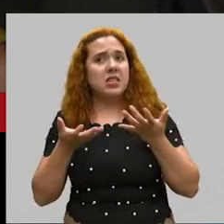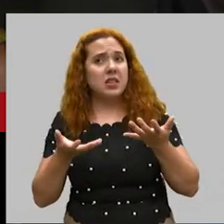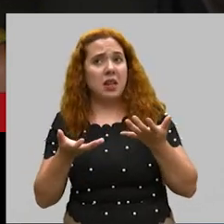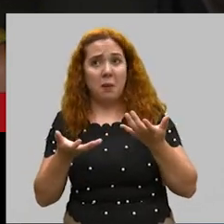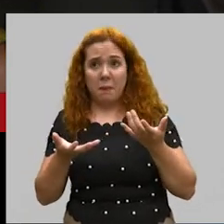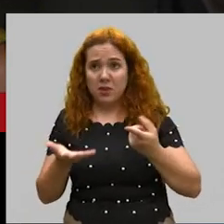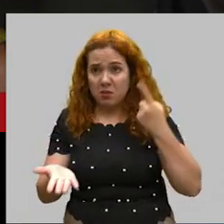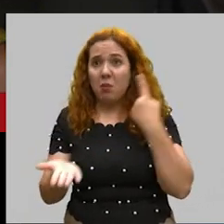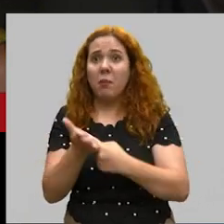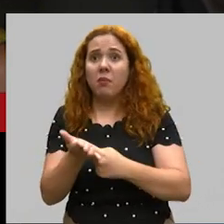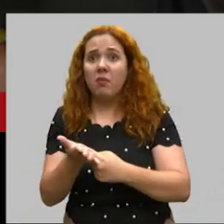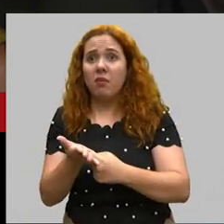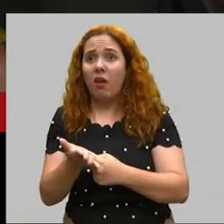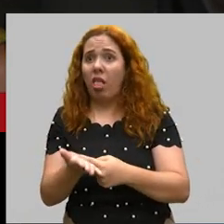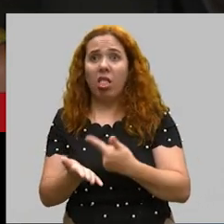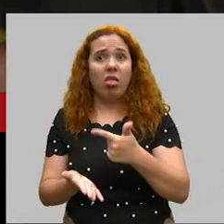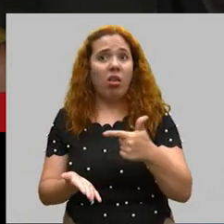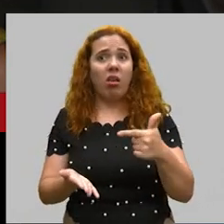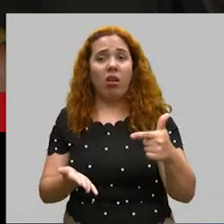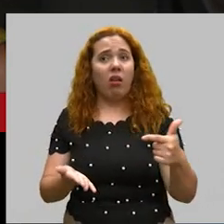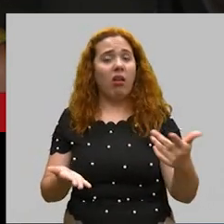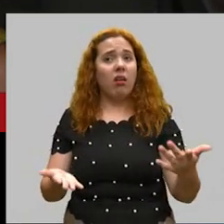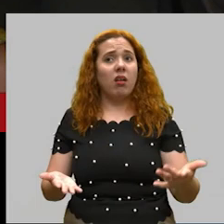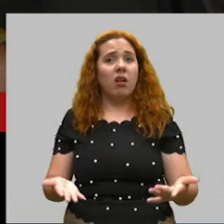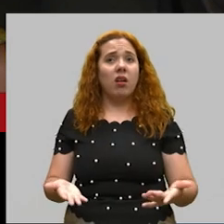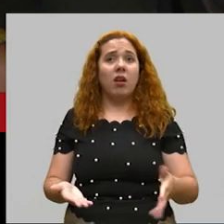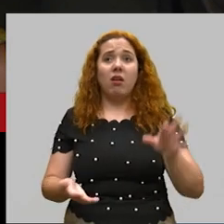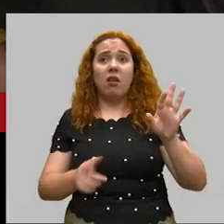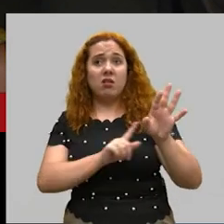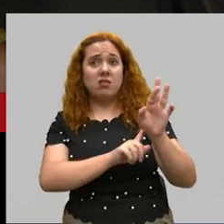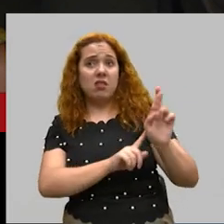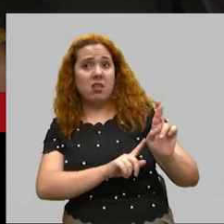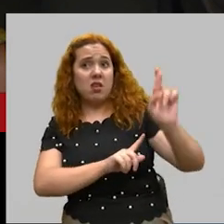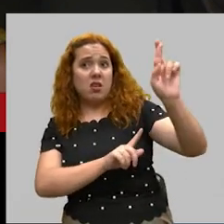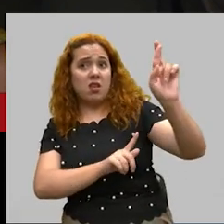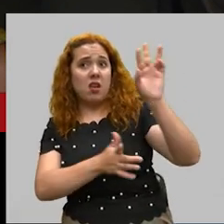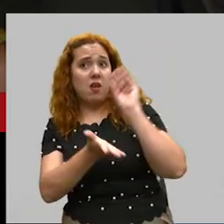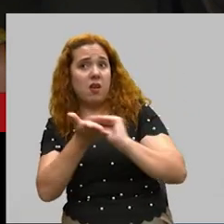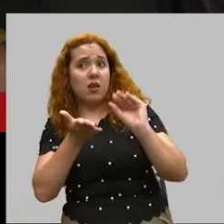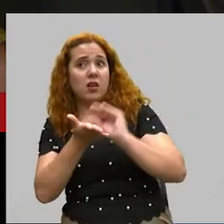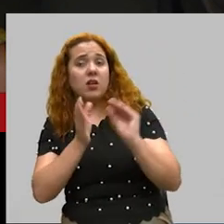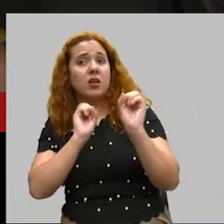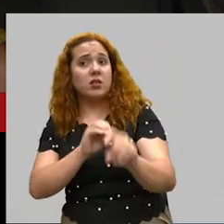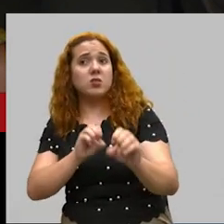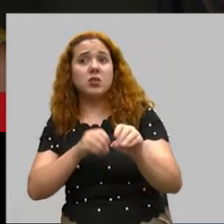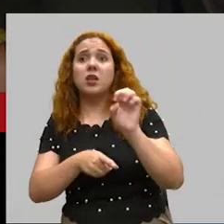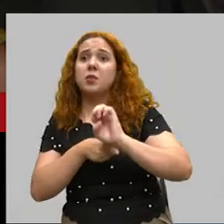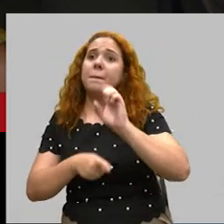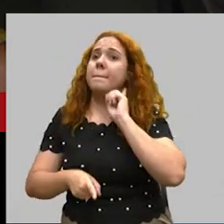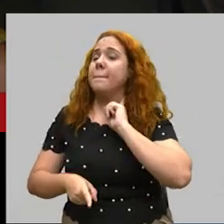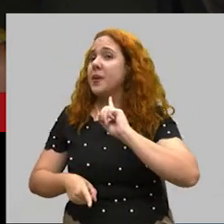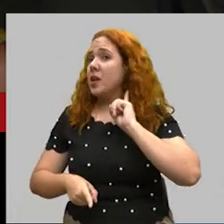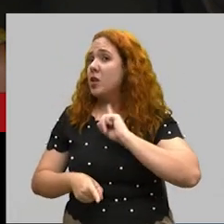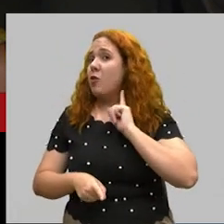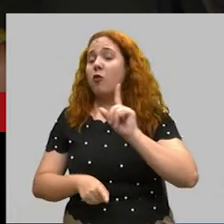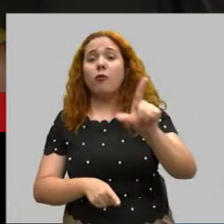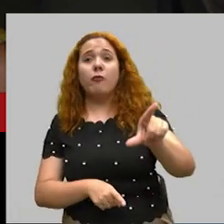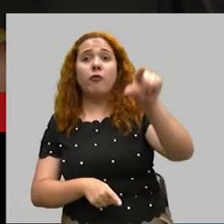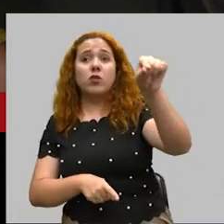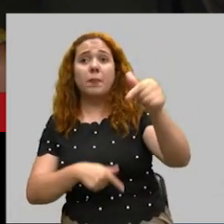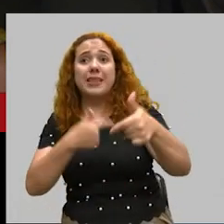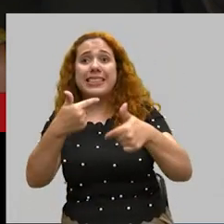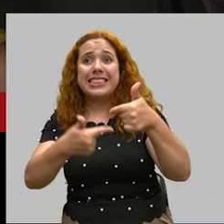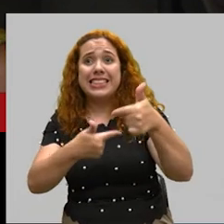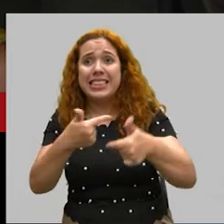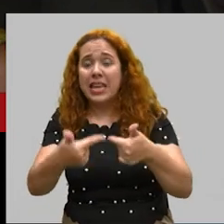segunda vez que esse representante legítimo da Secretaria de Educação do nosso estado que foi escolhido para trabalhar